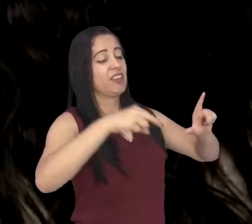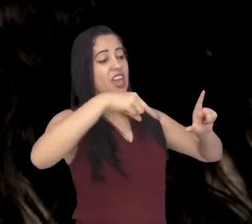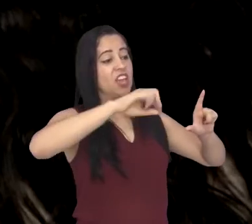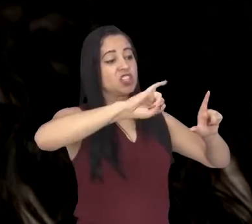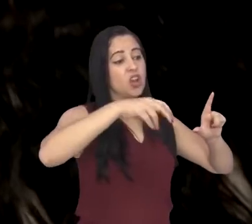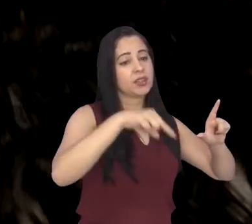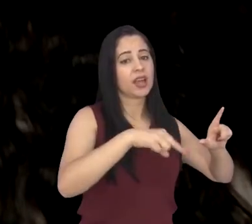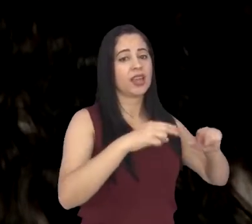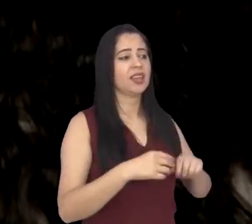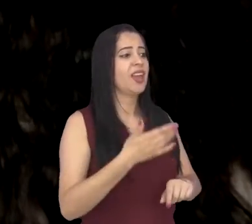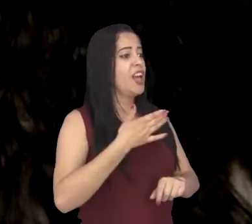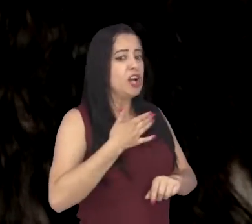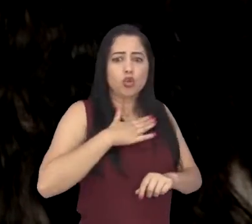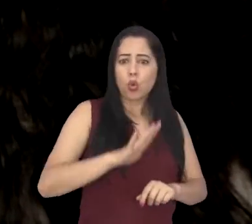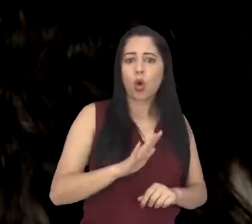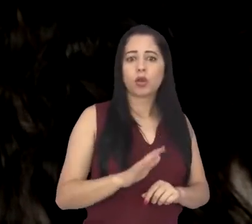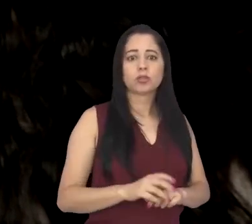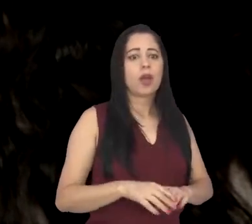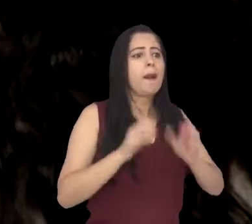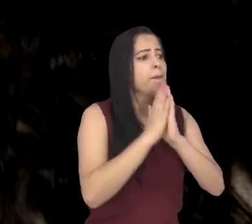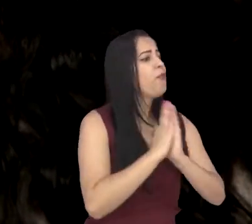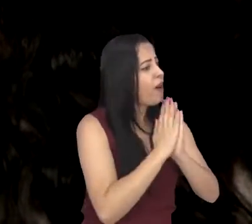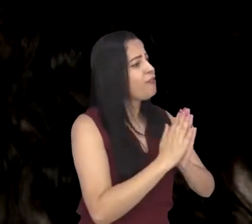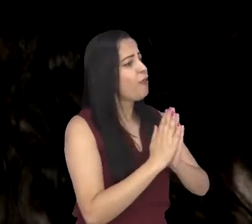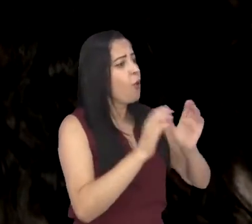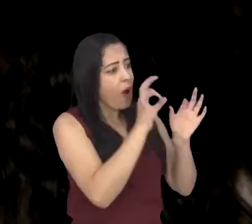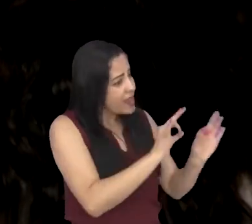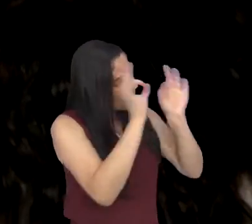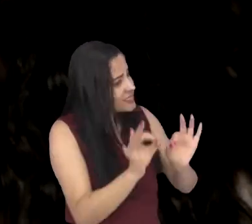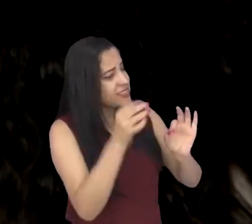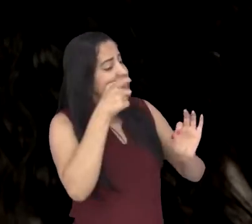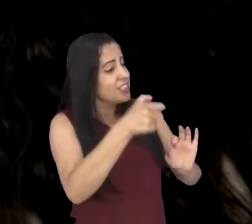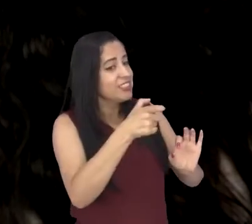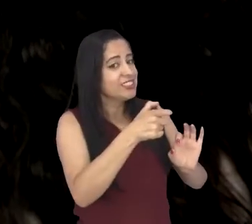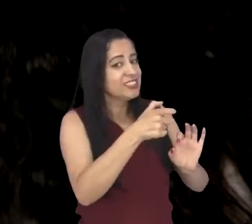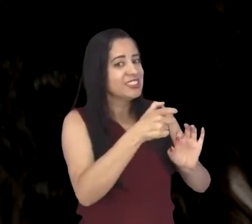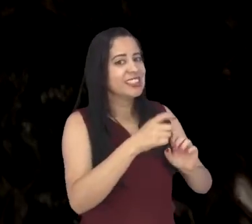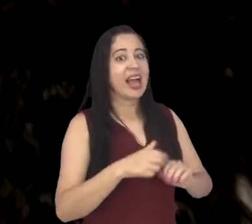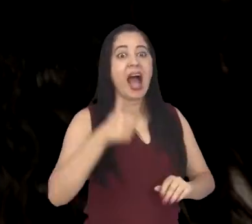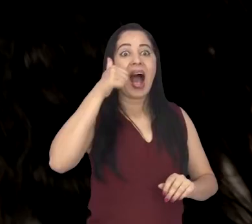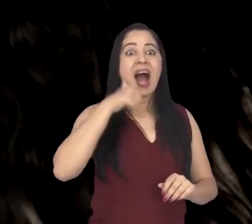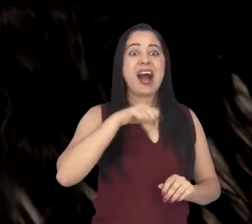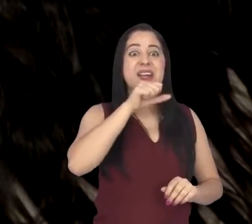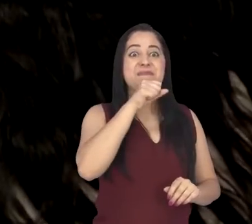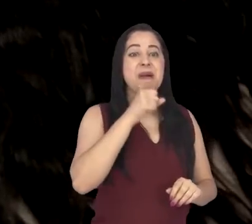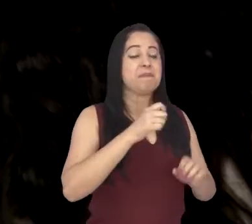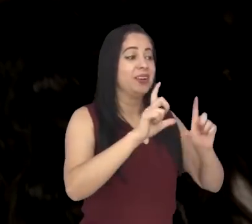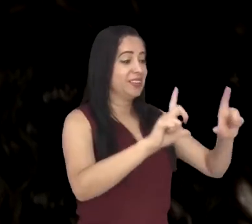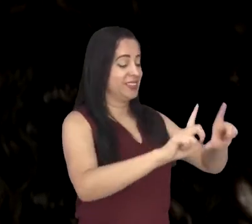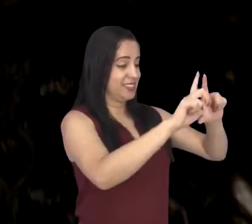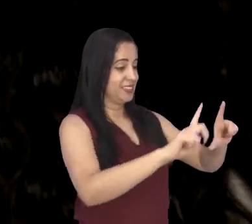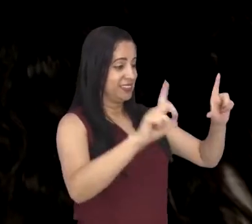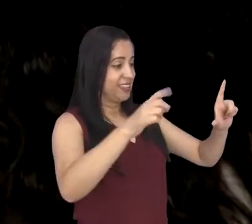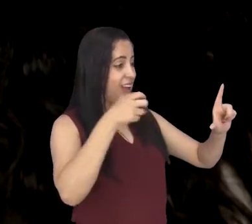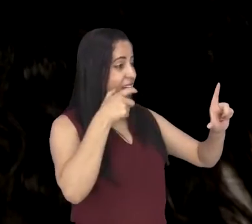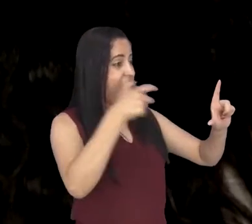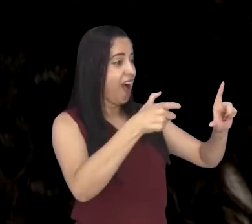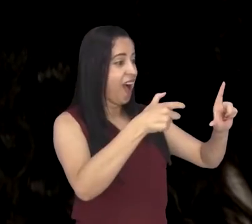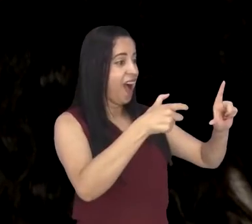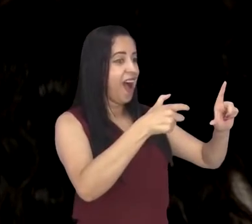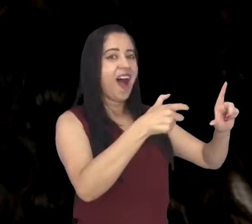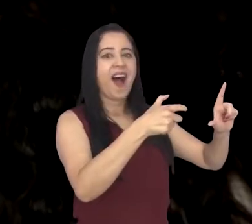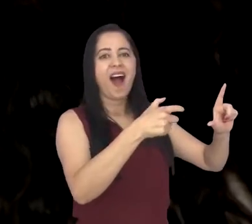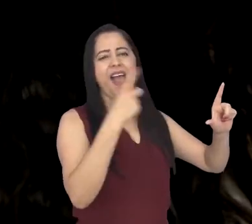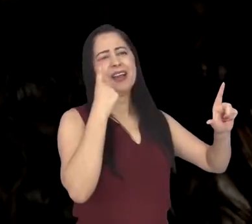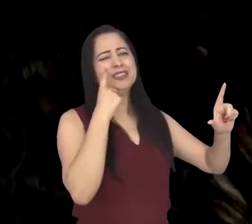tragédia. Liga o Jornal Nacional, mãe, por favor. Aí aí eu liguei de novo, nossa. Ela chorava copiosamente.